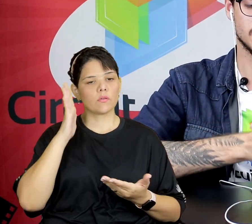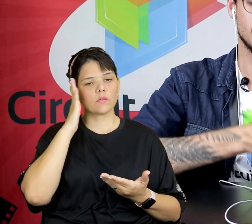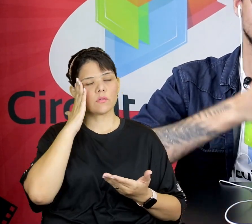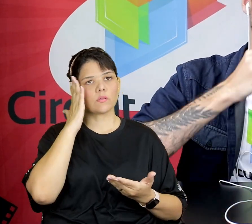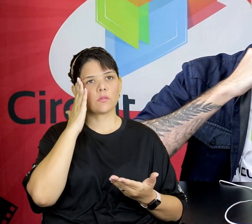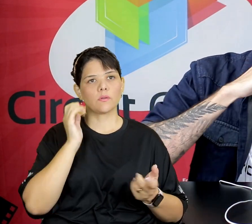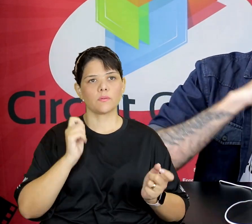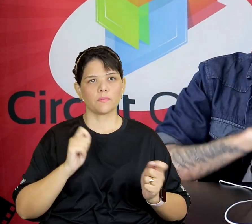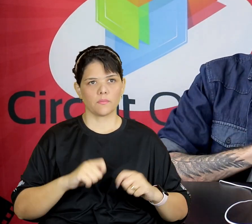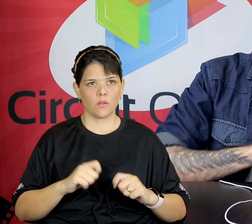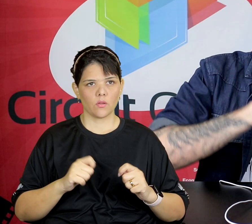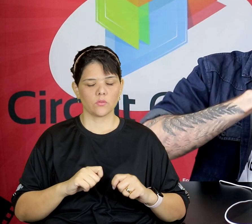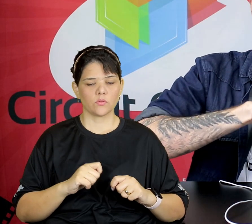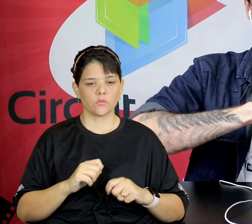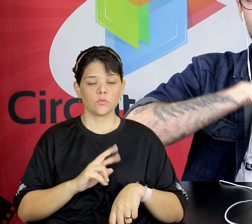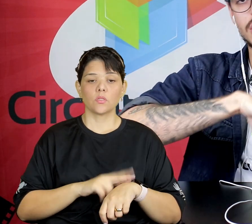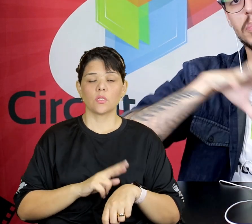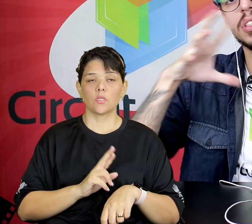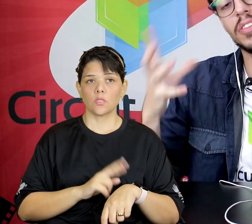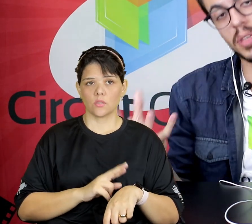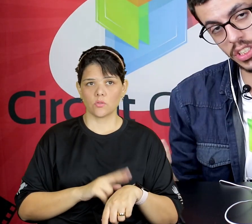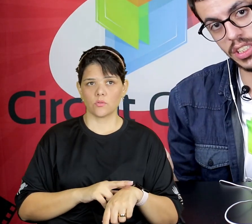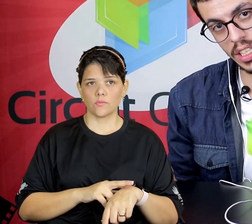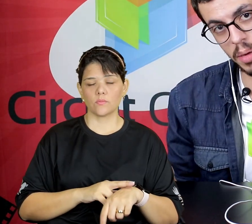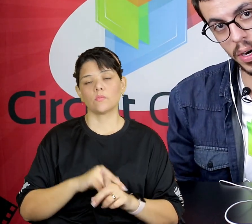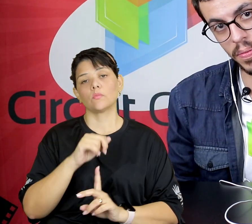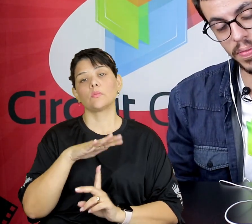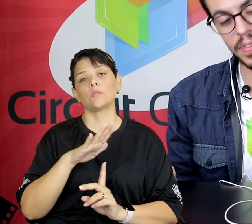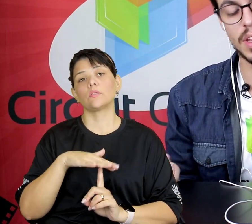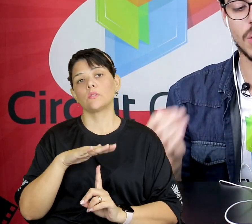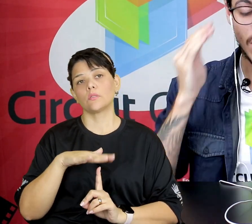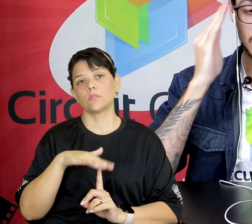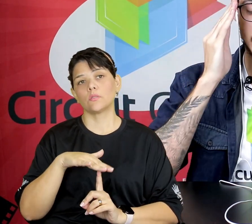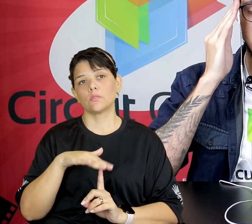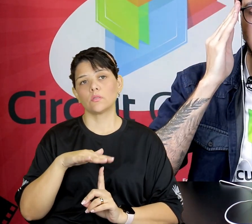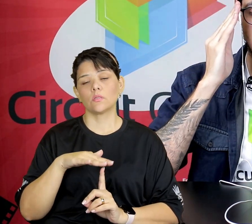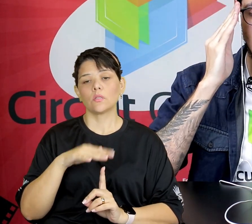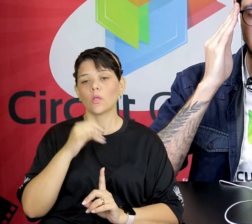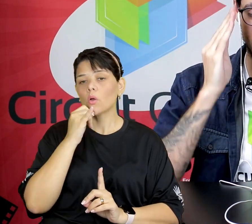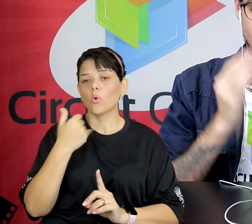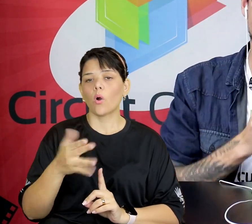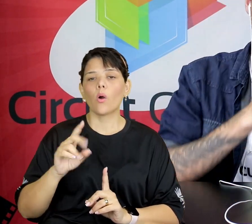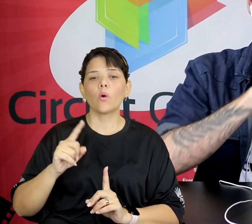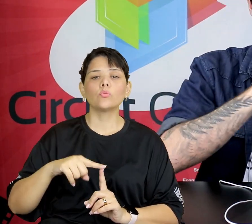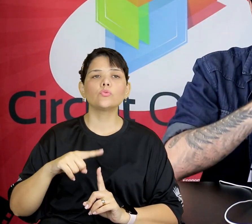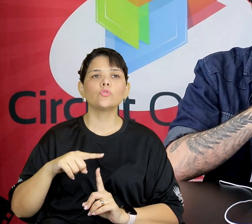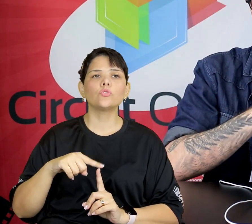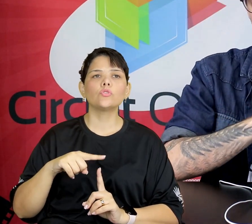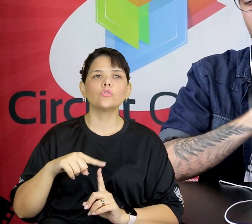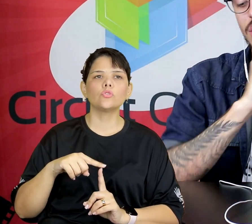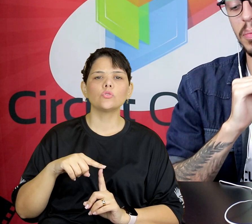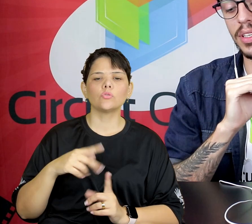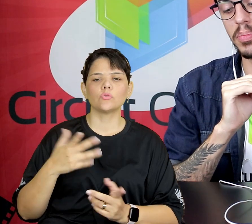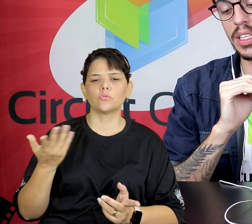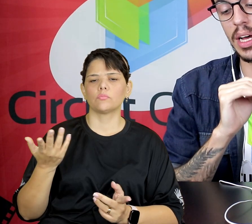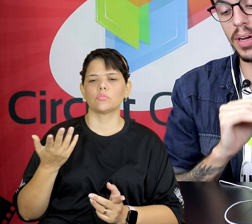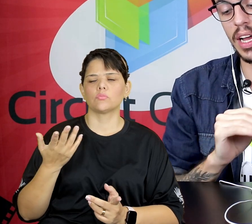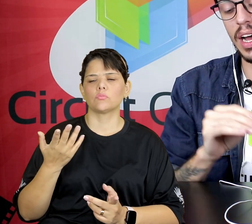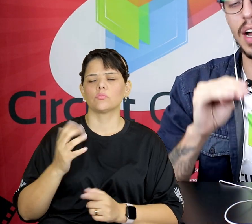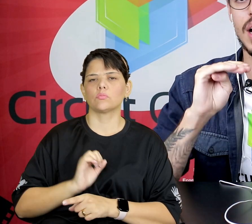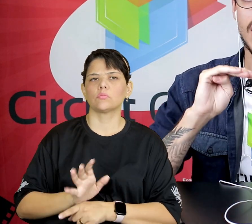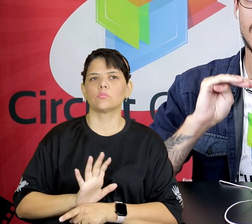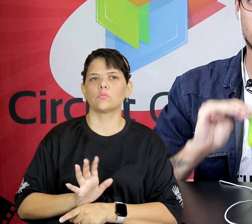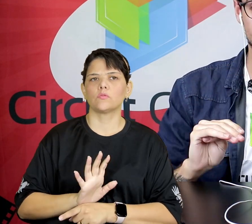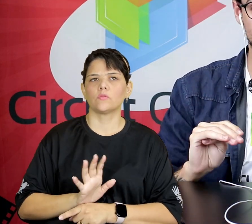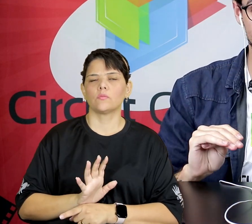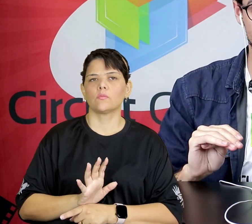tocar isso. A gente entendendo que tipo de filme a gente tem na mão, qual a nossa próxima etapa? A gente fez o log, nossa próxima etapa é